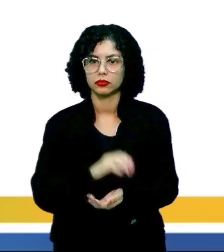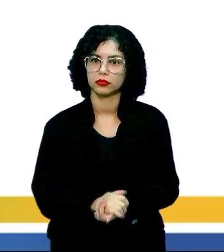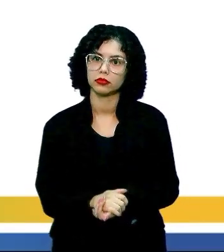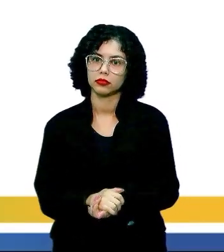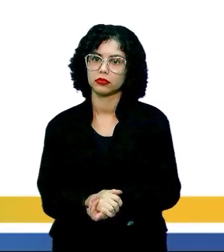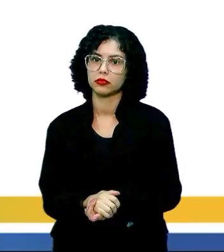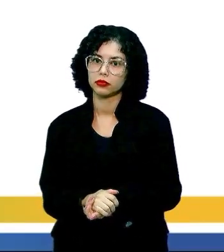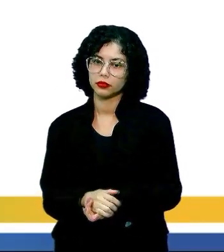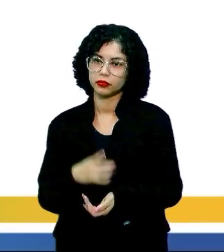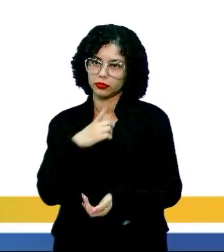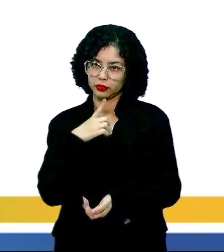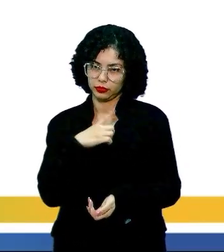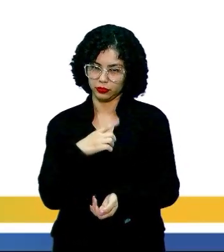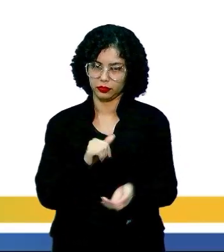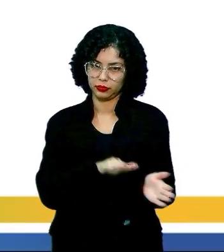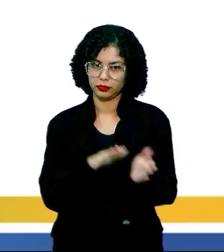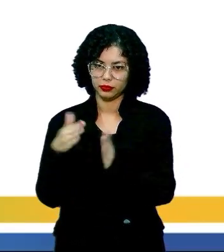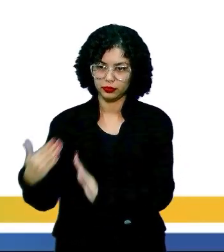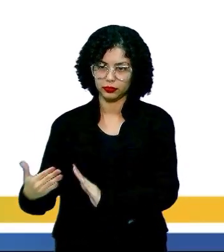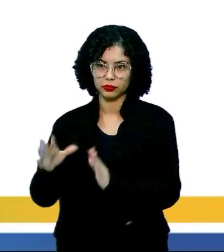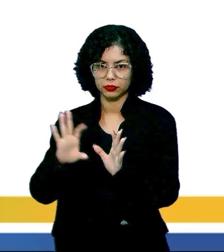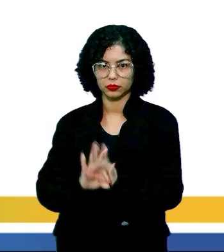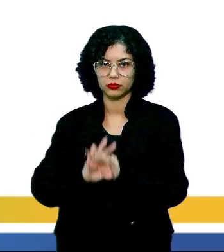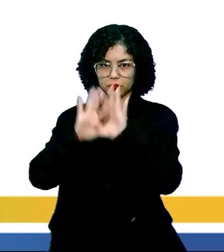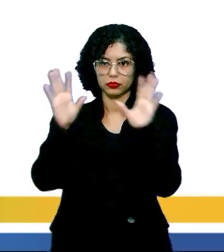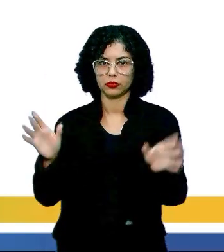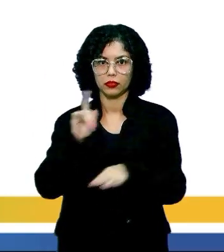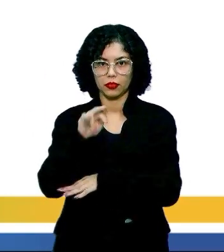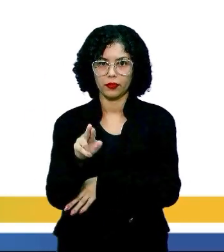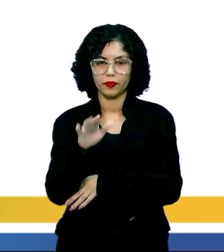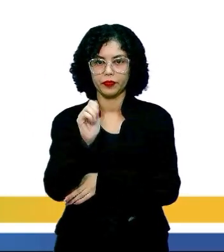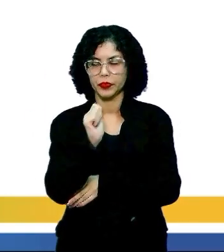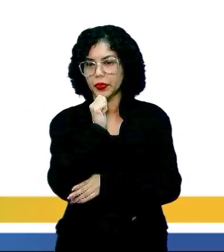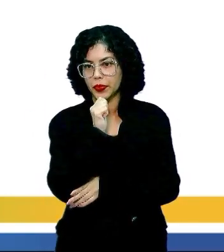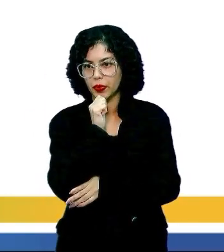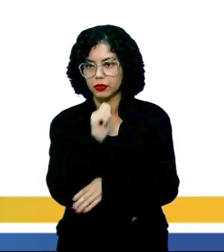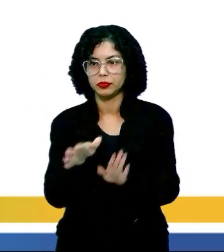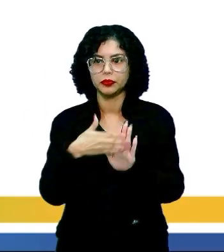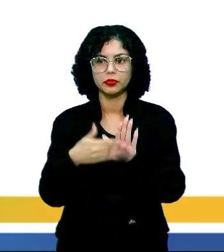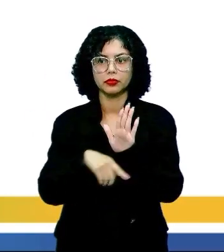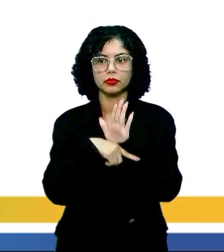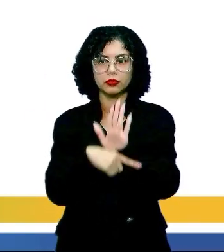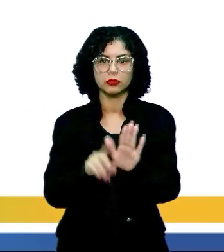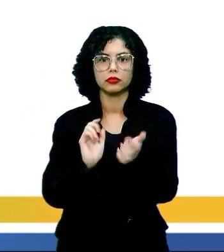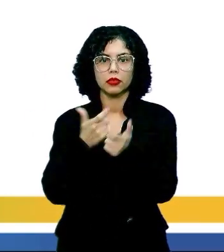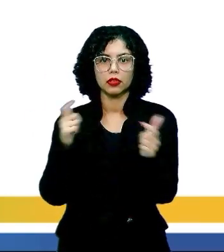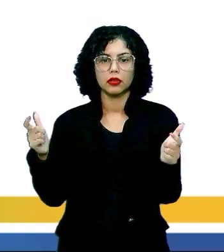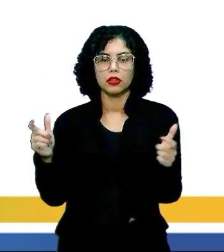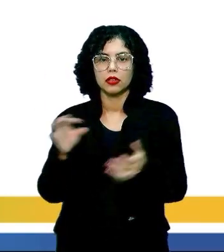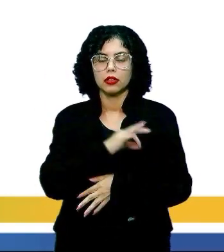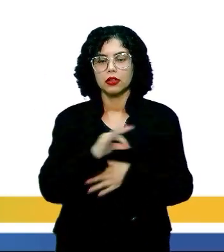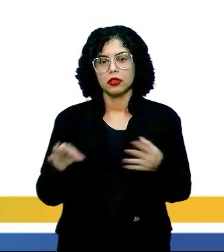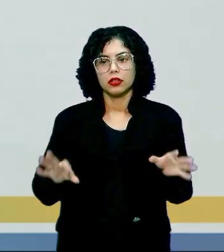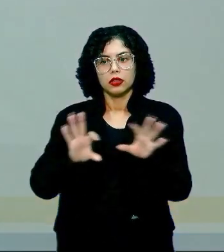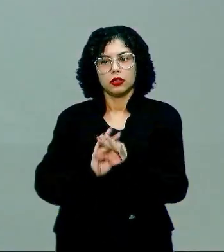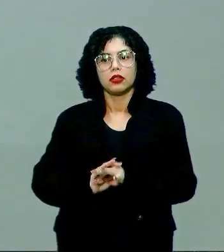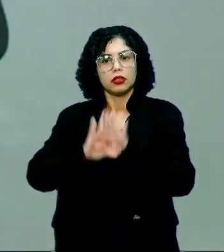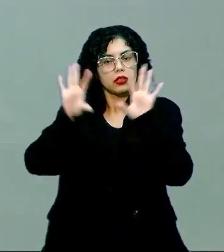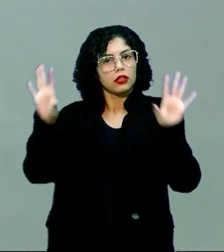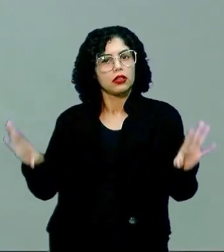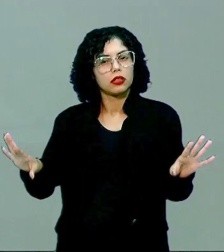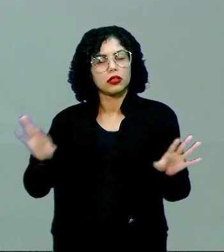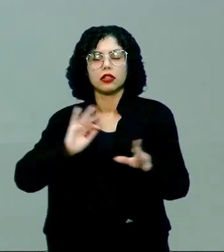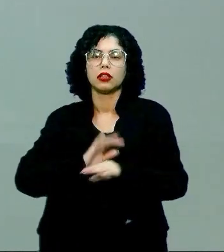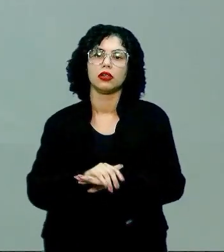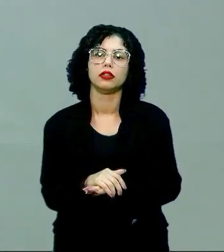a gente também tem essa parte do conhecimento autônomo que é o que lhe propicia um dos grandes elementos liberdade